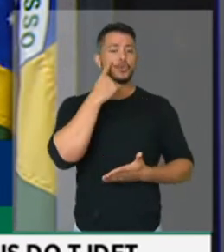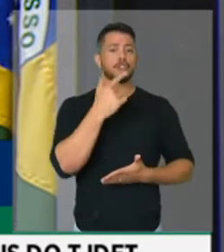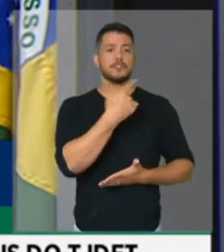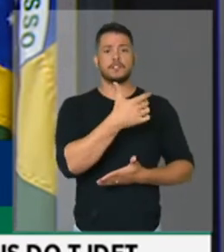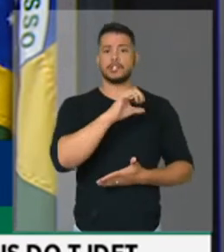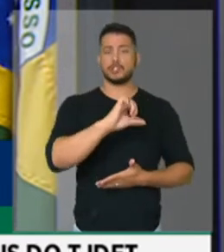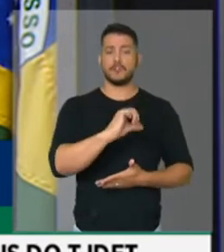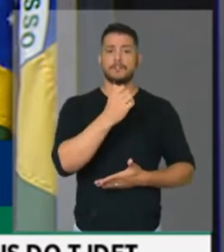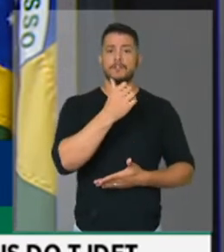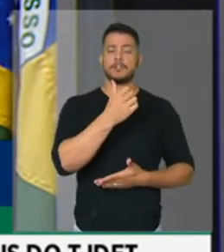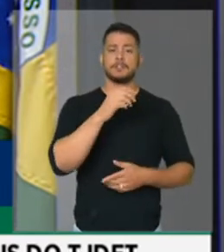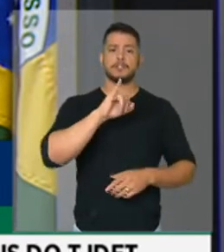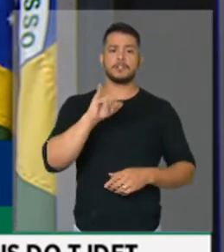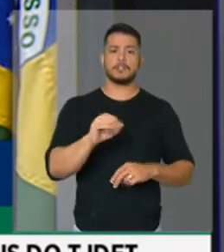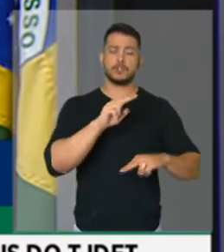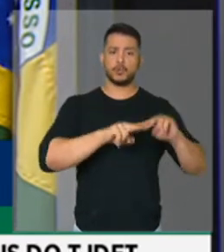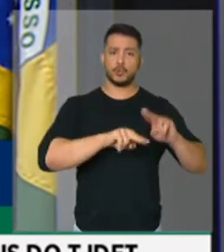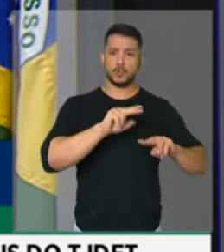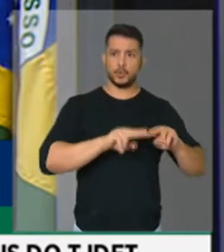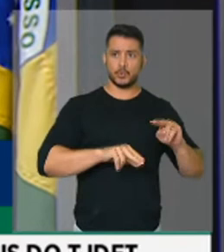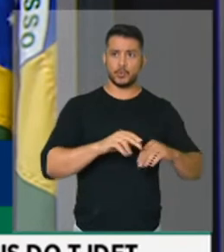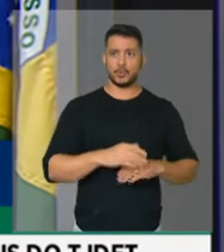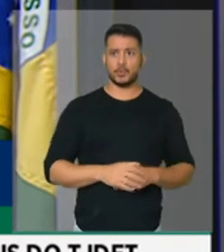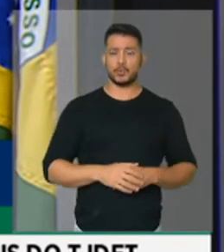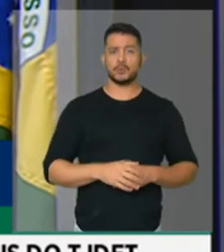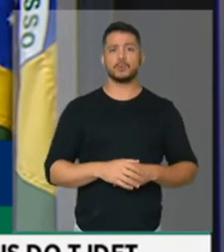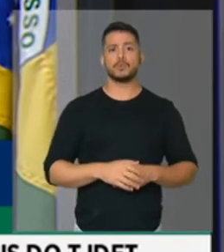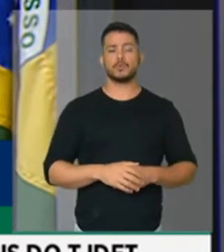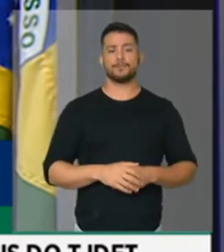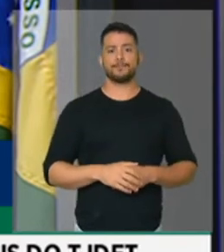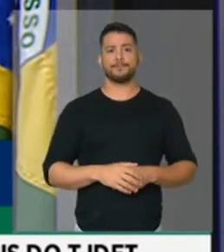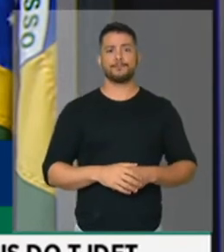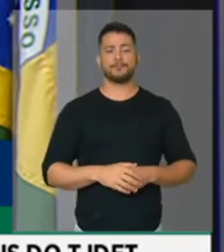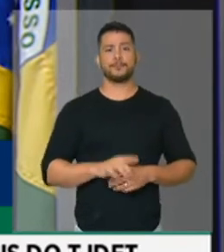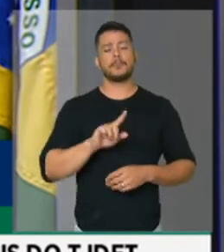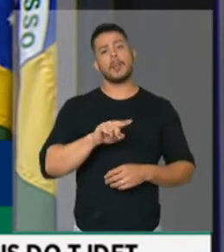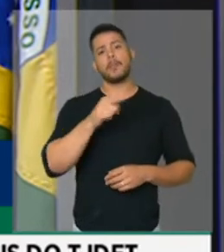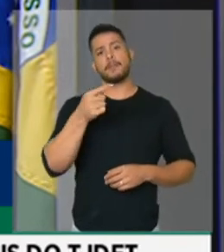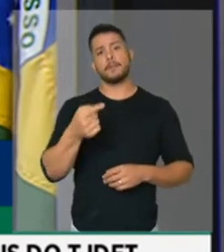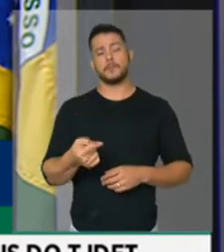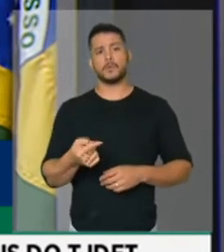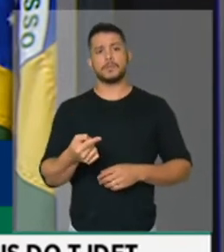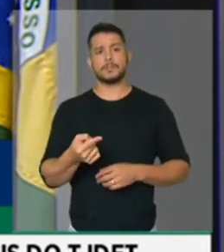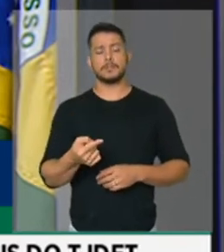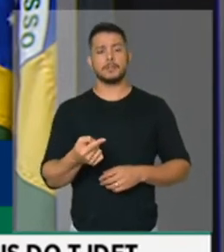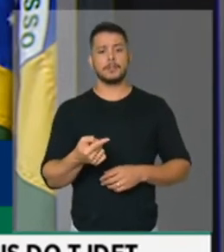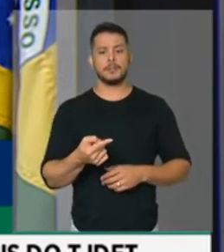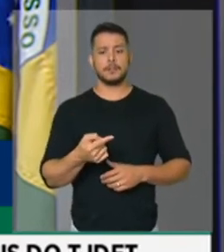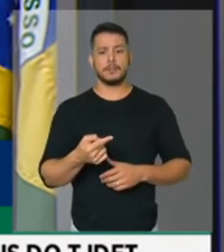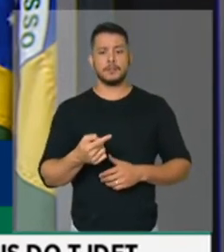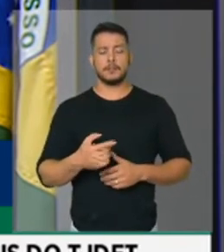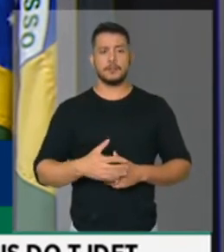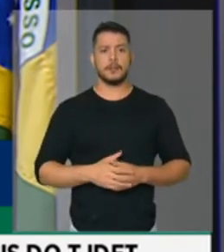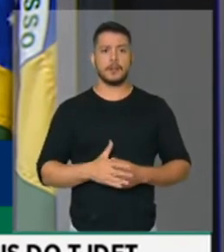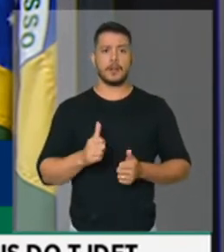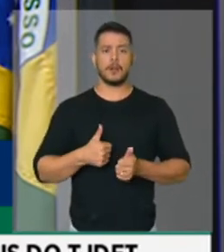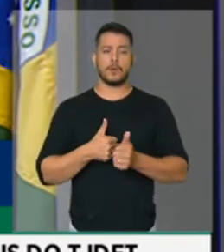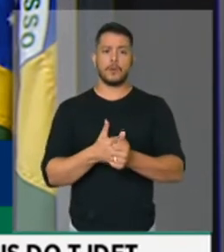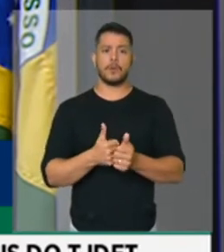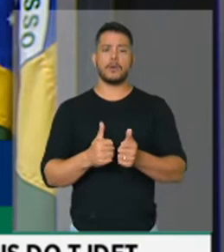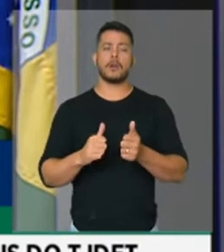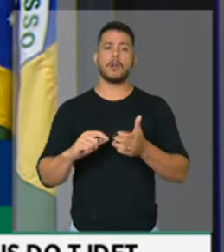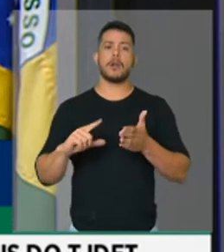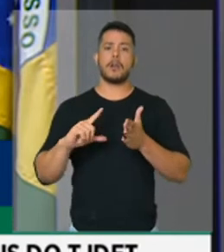29/6/2021, que foi a relatora a deputada Érica Cocai. Em seguida, nos termos do artigo 155 do